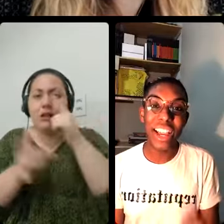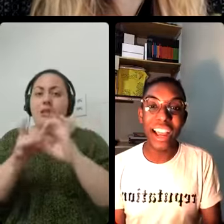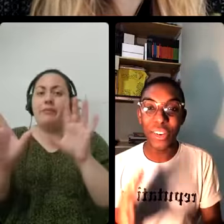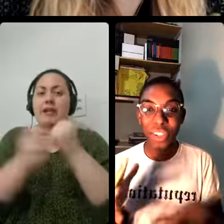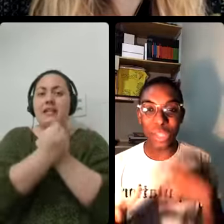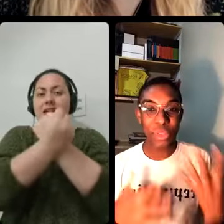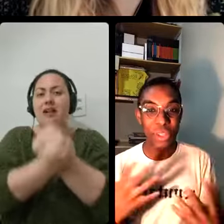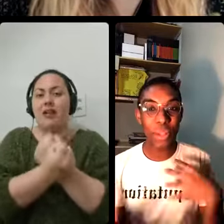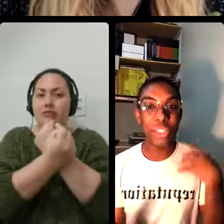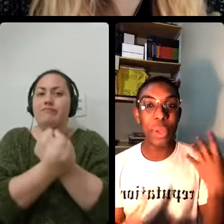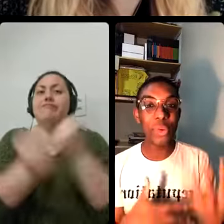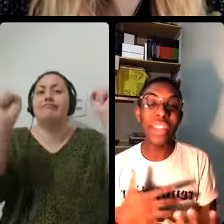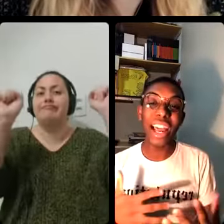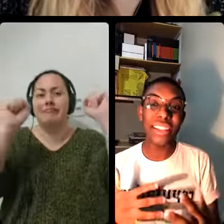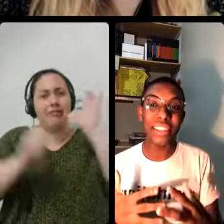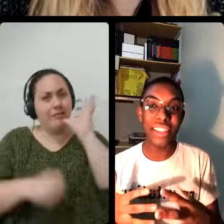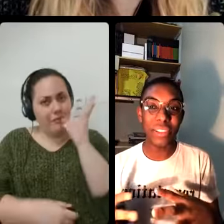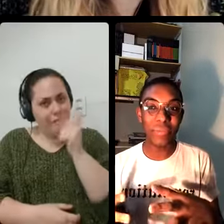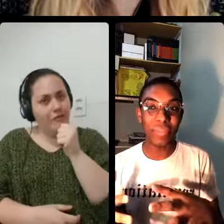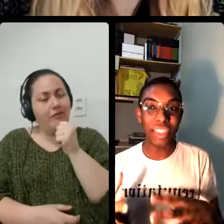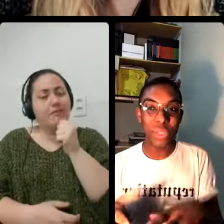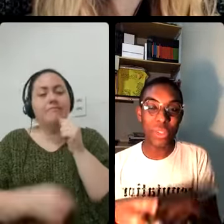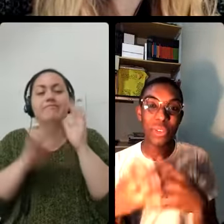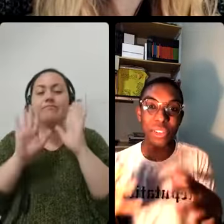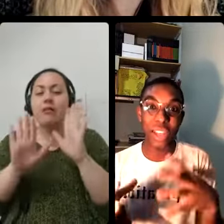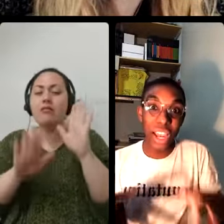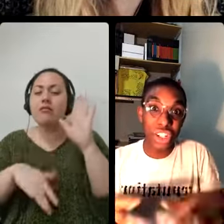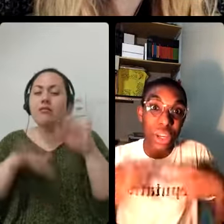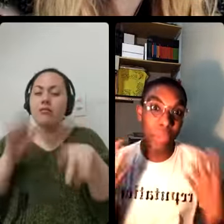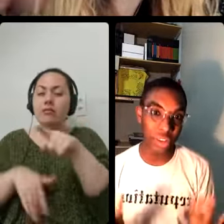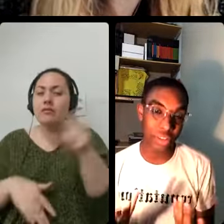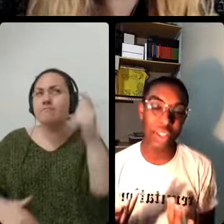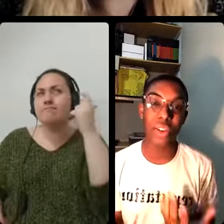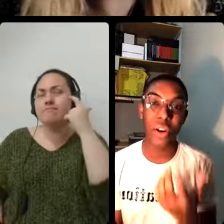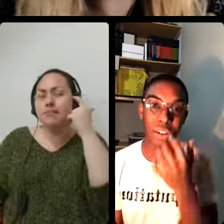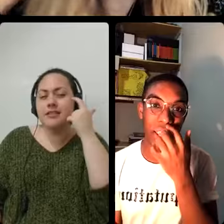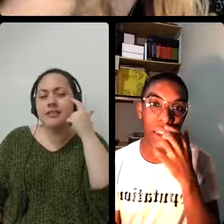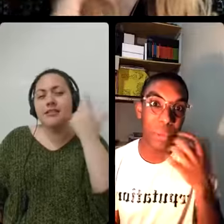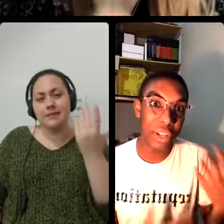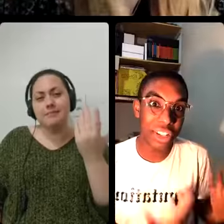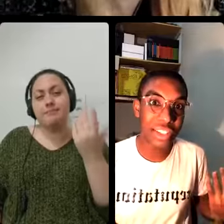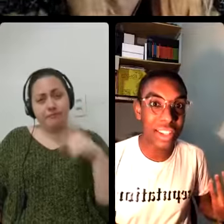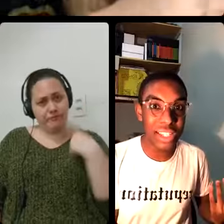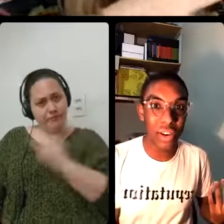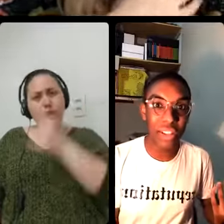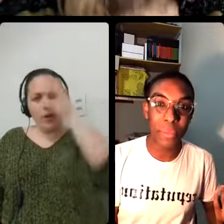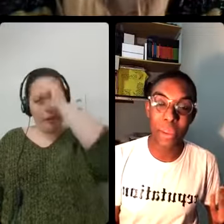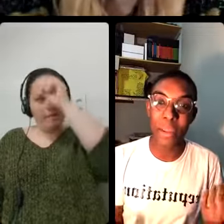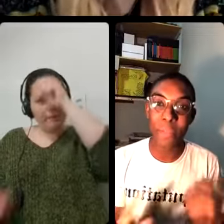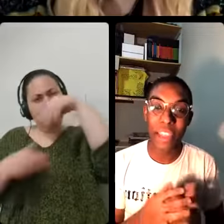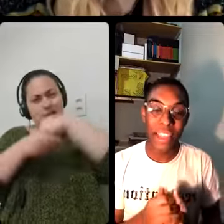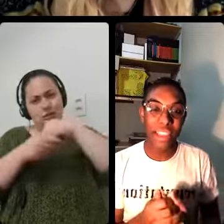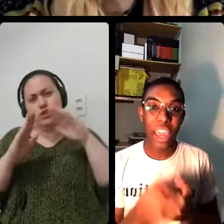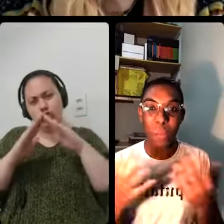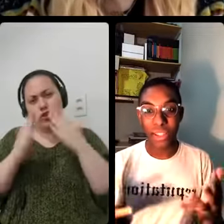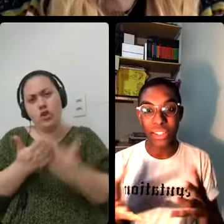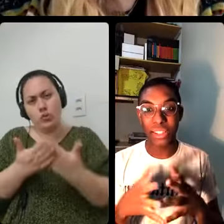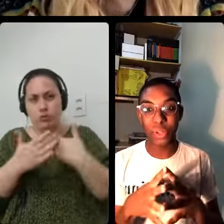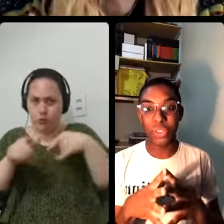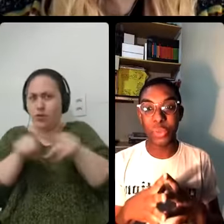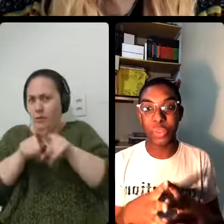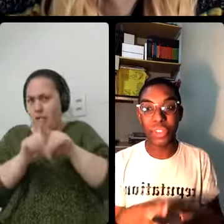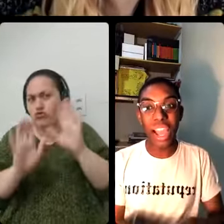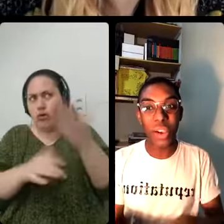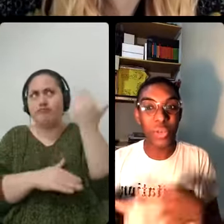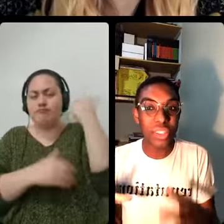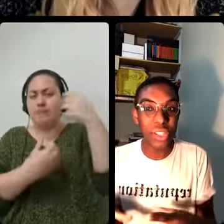Mas o que as pessoas podem se perguntar, assim, e as pessoas... A gente aprende isso na escola, né? Eu aprendi assim na escola também. Que é uma questão